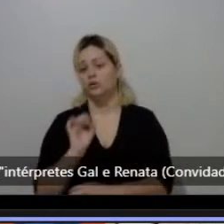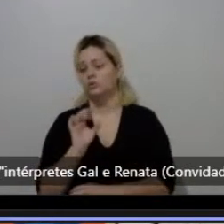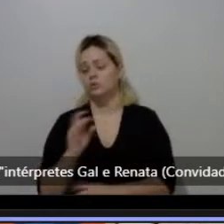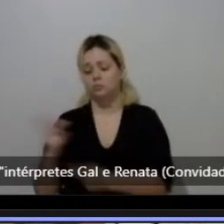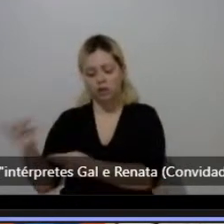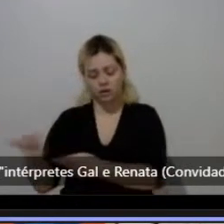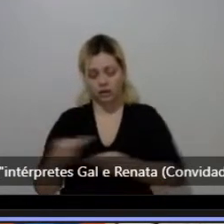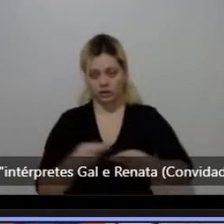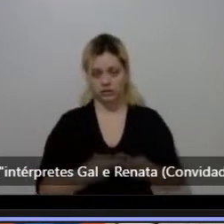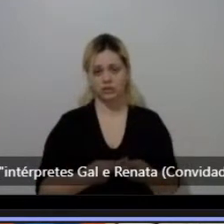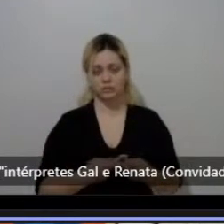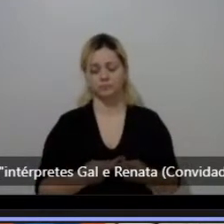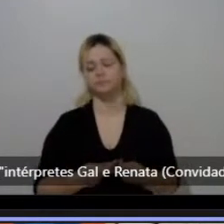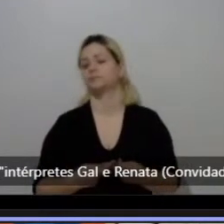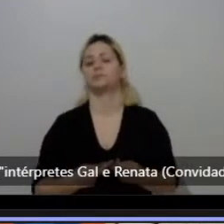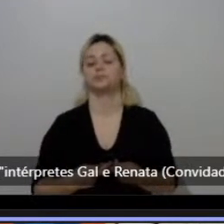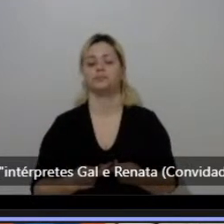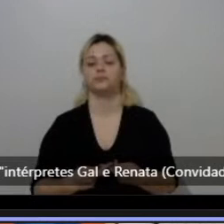trazer,